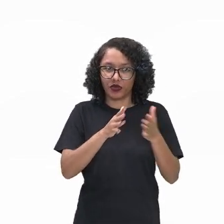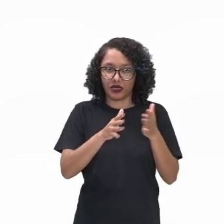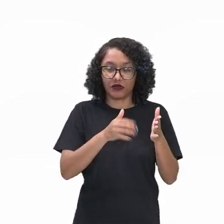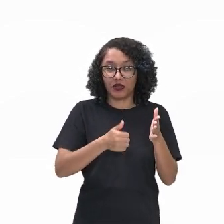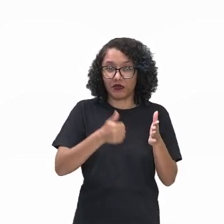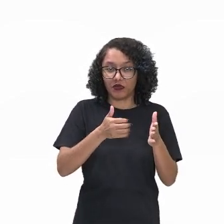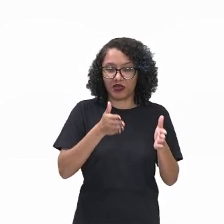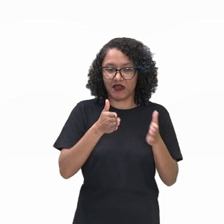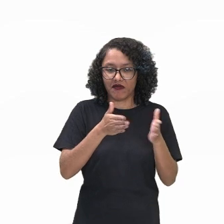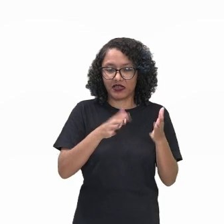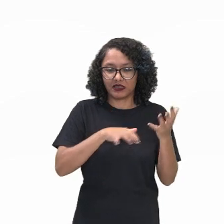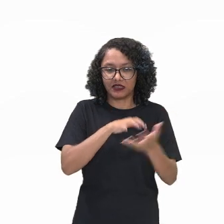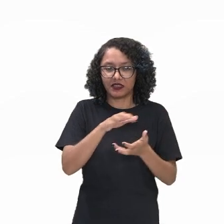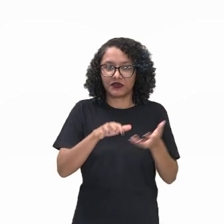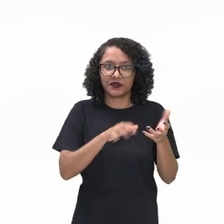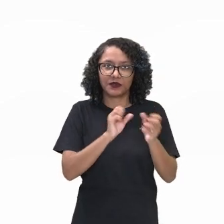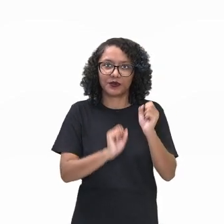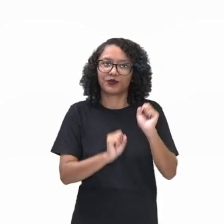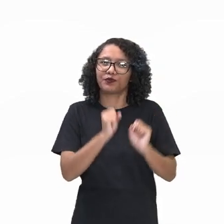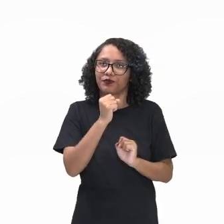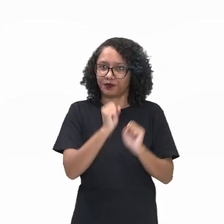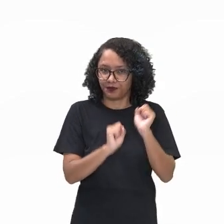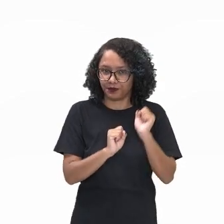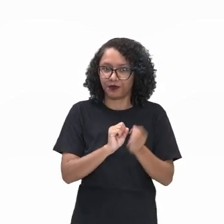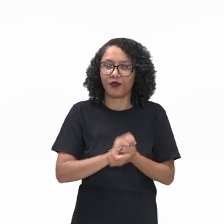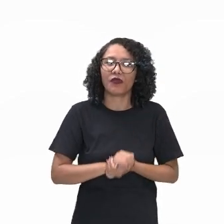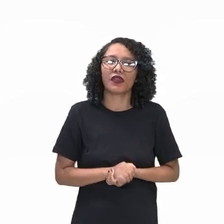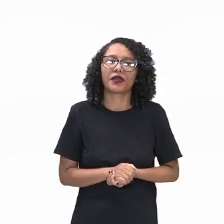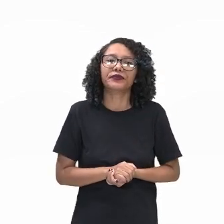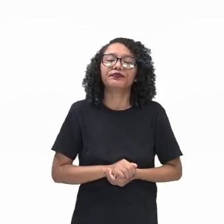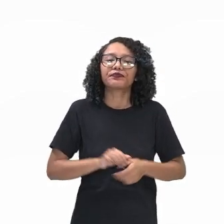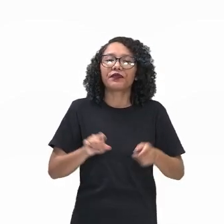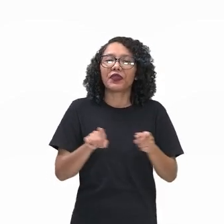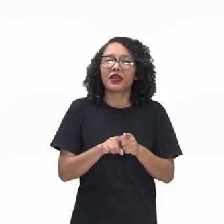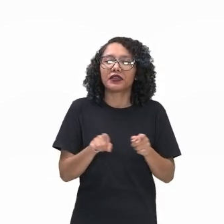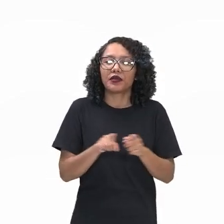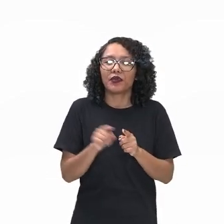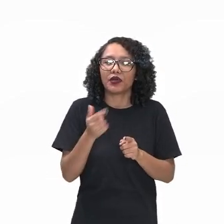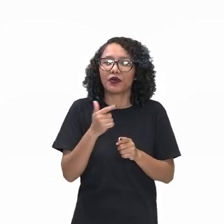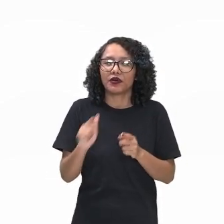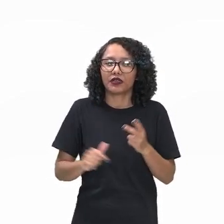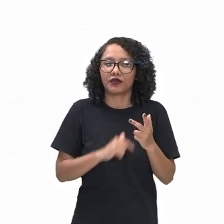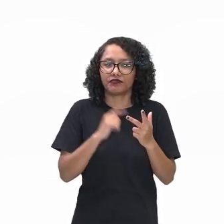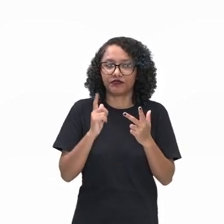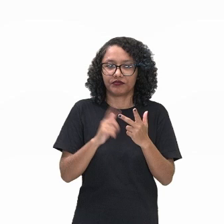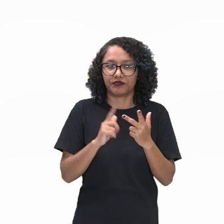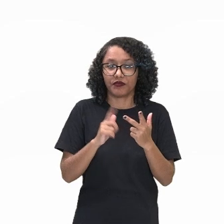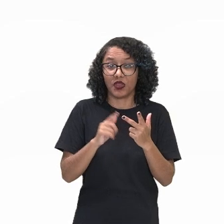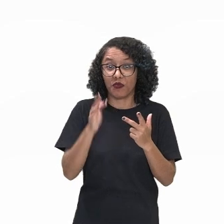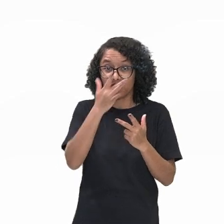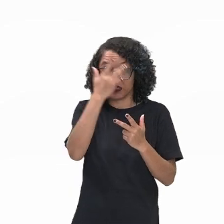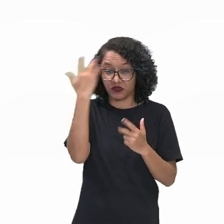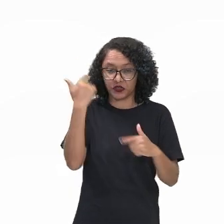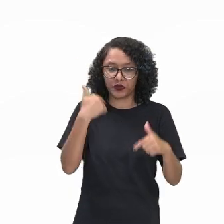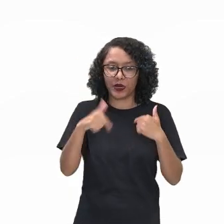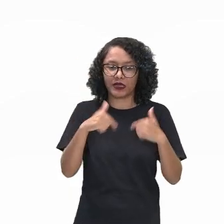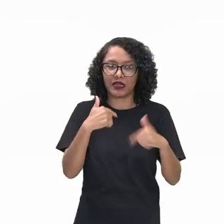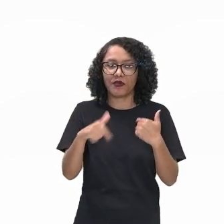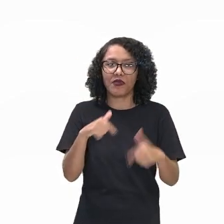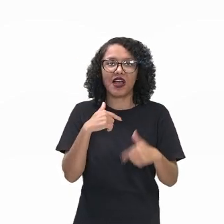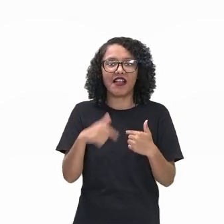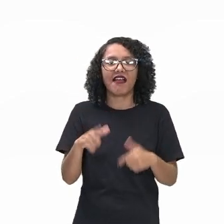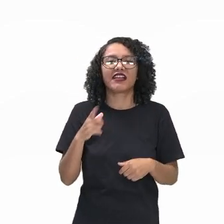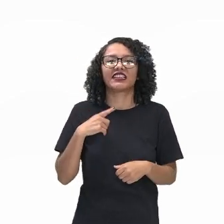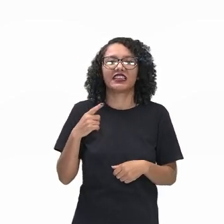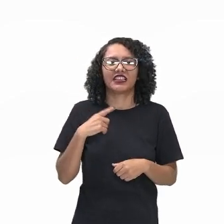da Revolução Industrial. Ela também vai possuir mão de obra disponível e em abundância.